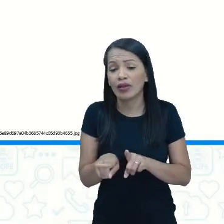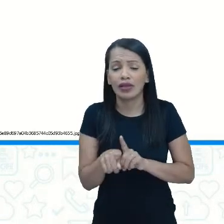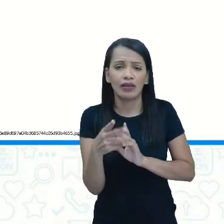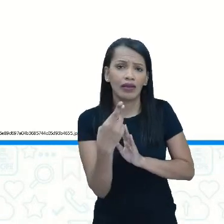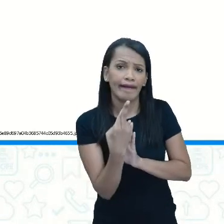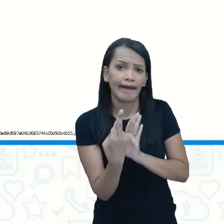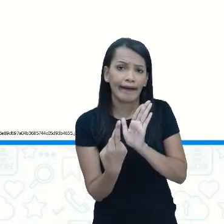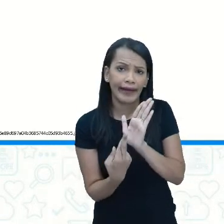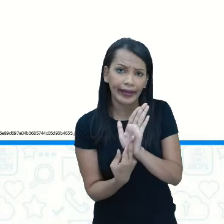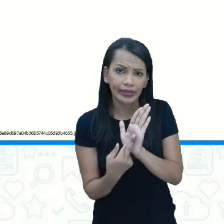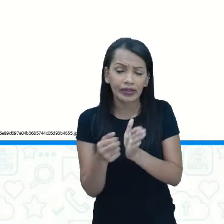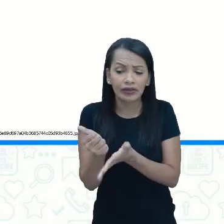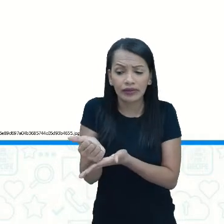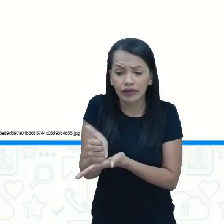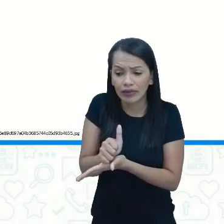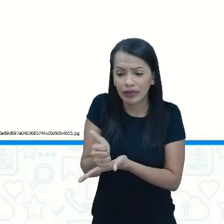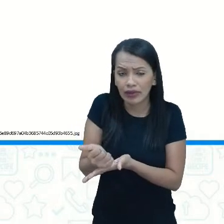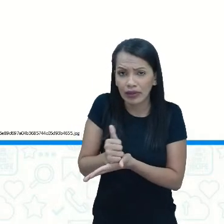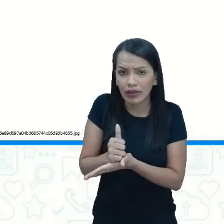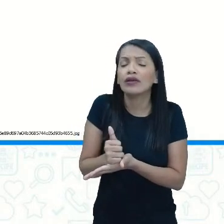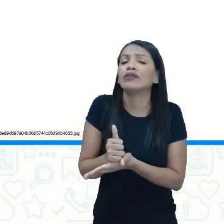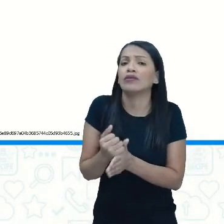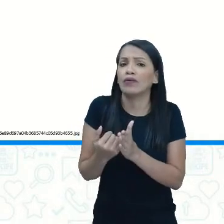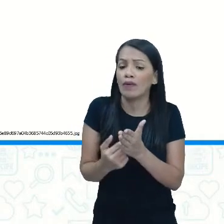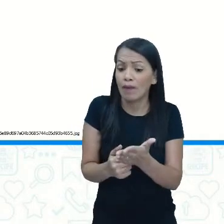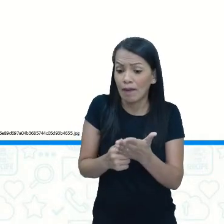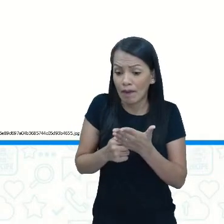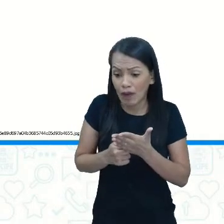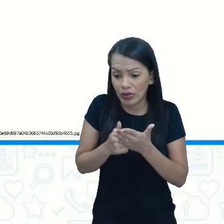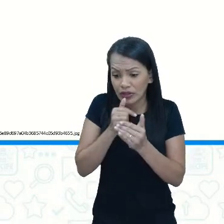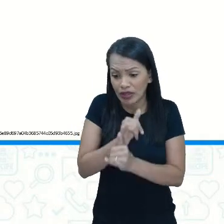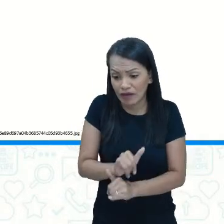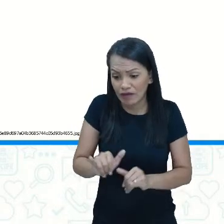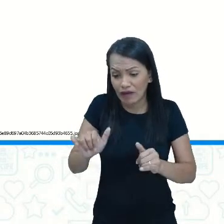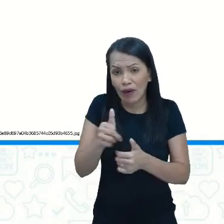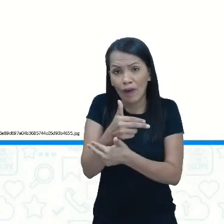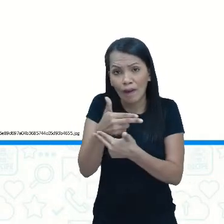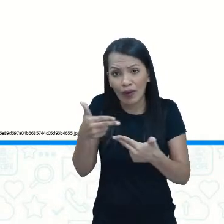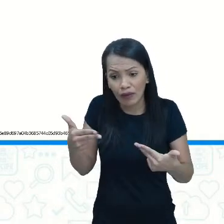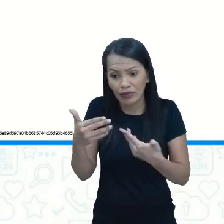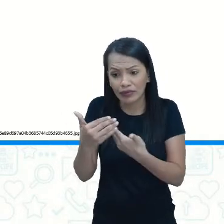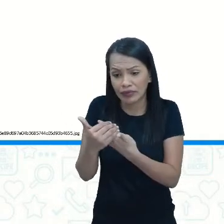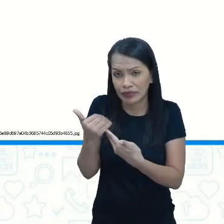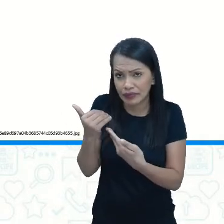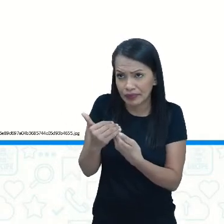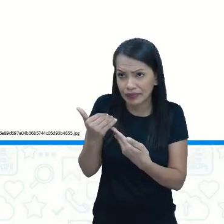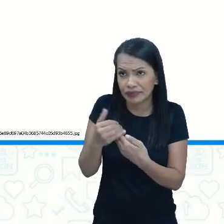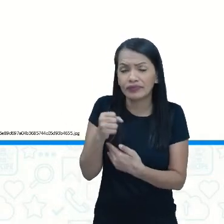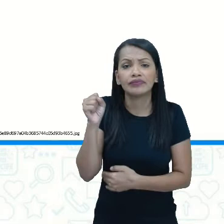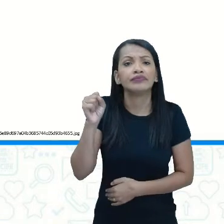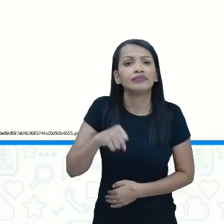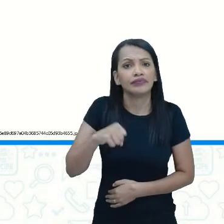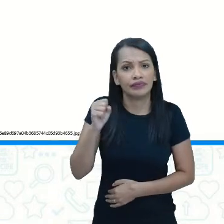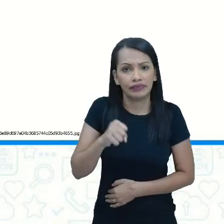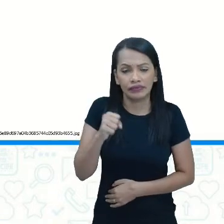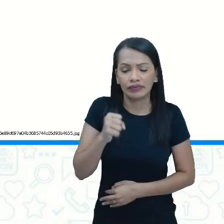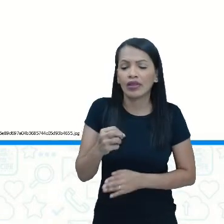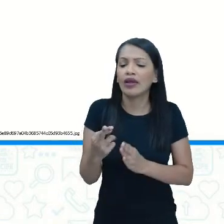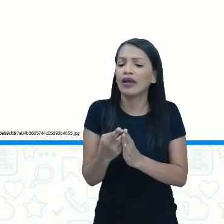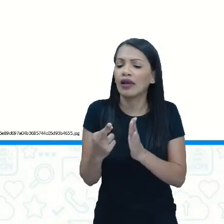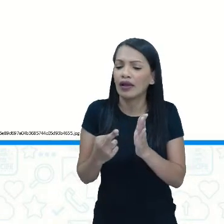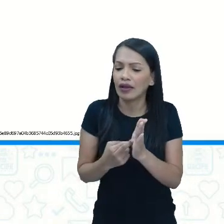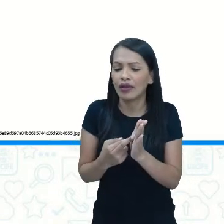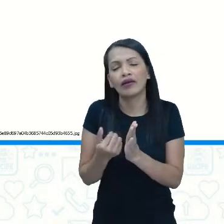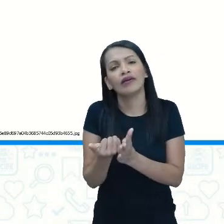tá? Nos mostra, nos informa alguma coisa, nos dá alguma instrução? Sim. Então, regras de